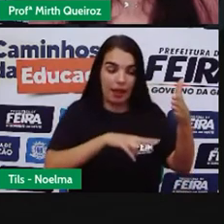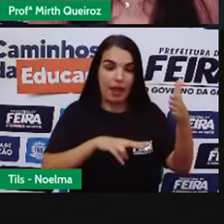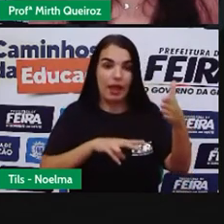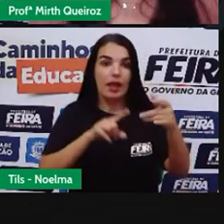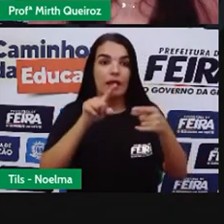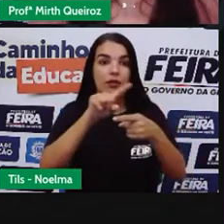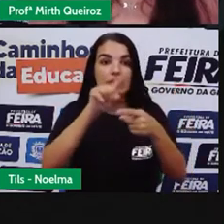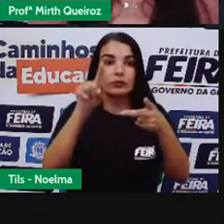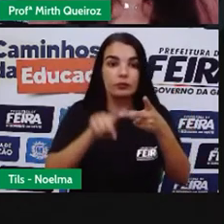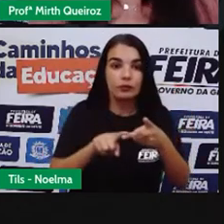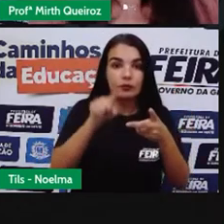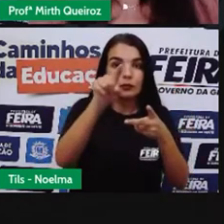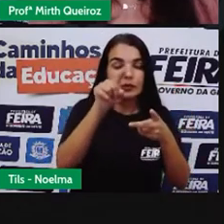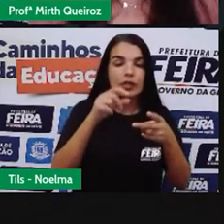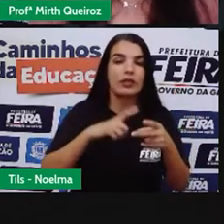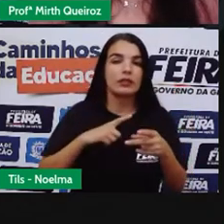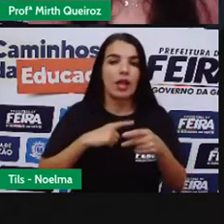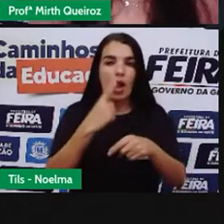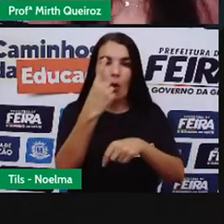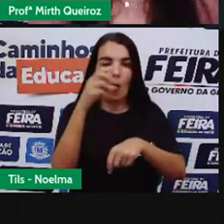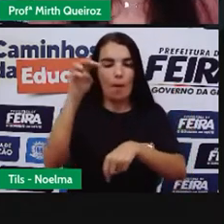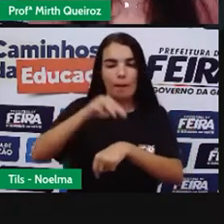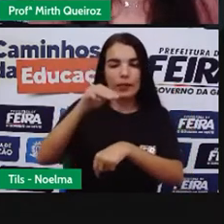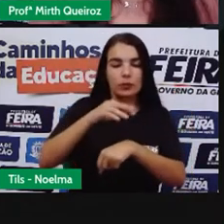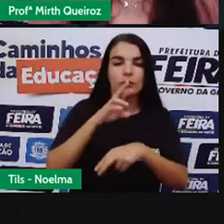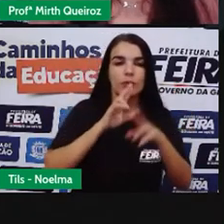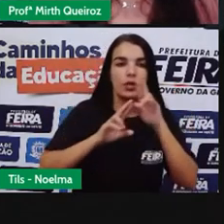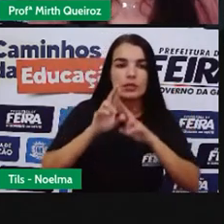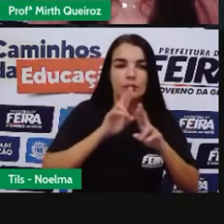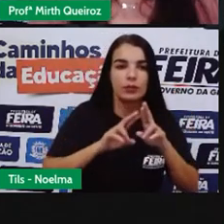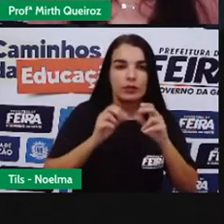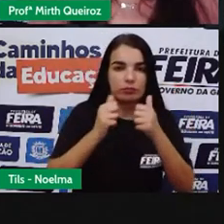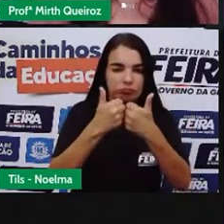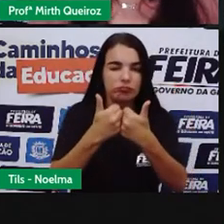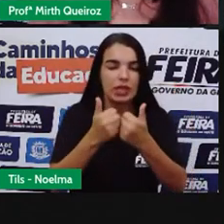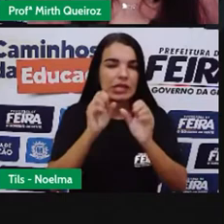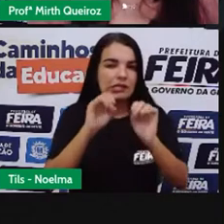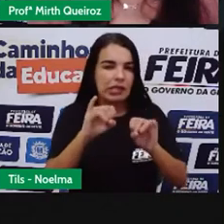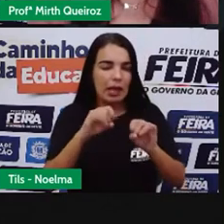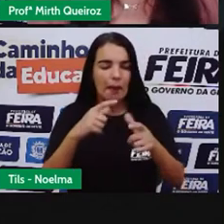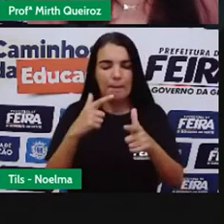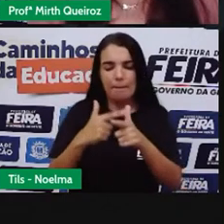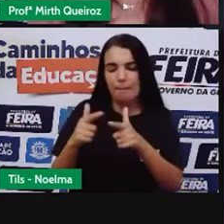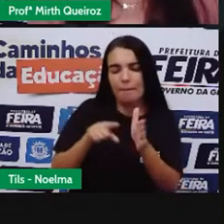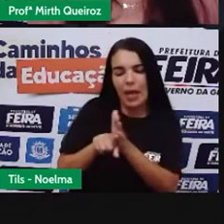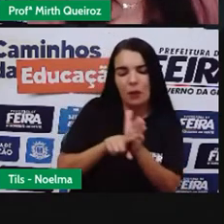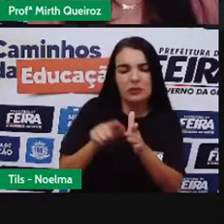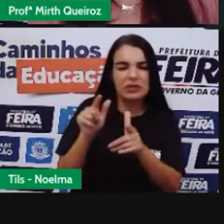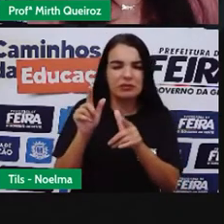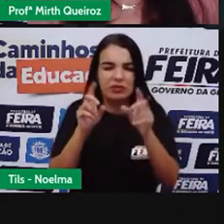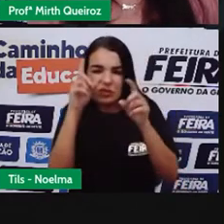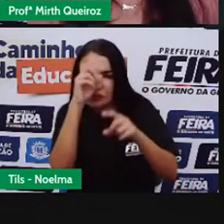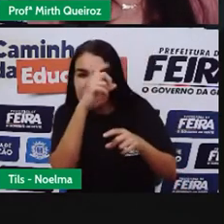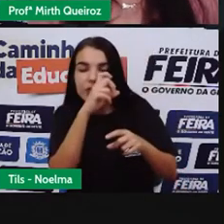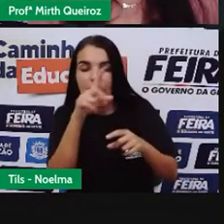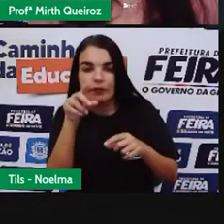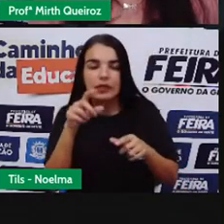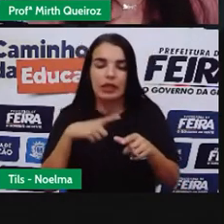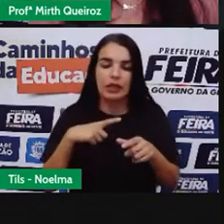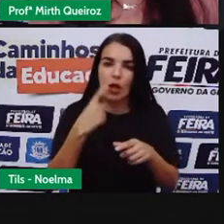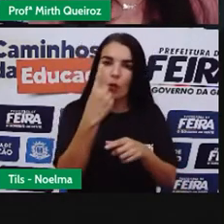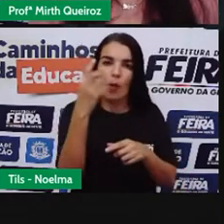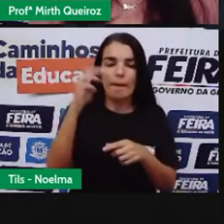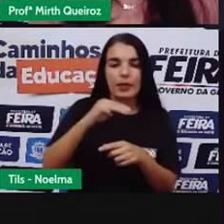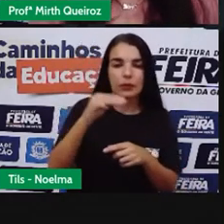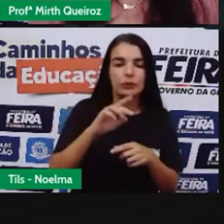e vocês terão um minuto para responder. Se for uma questão mais complicadinha, a Pro vai dar mais um minuto, e aí vocês terão dois